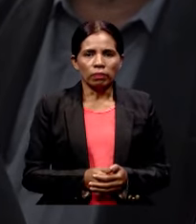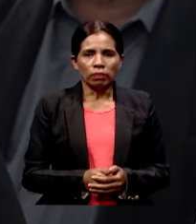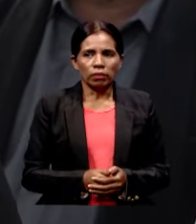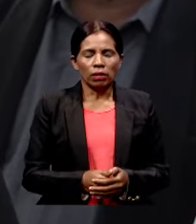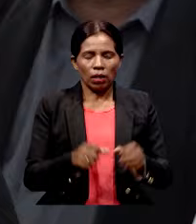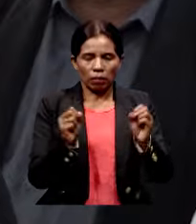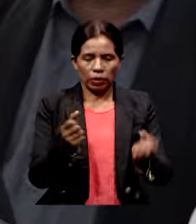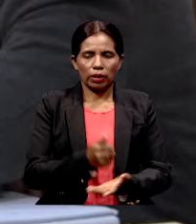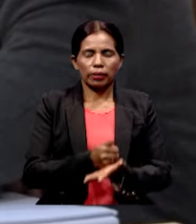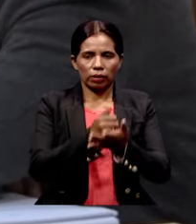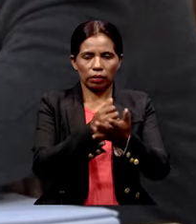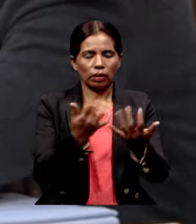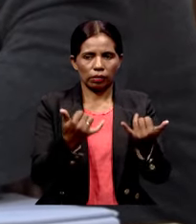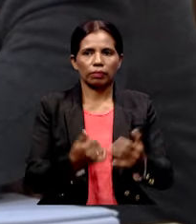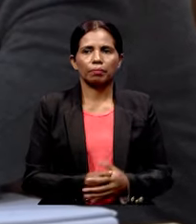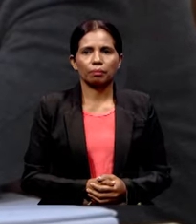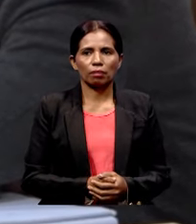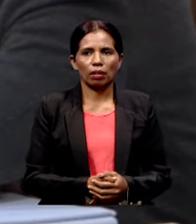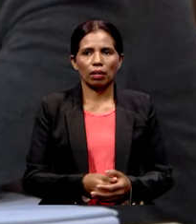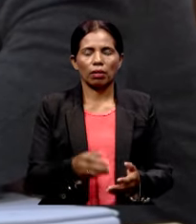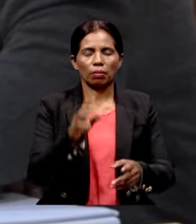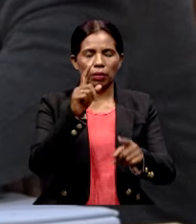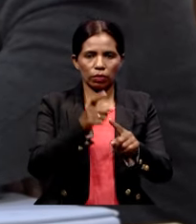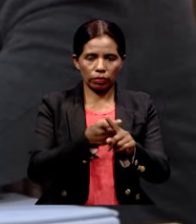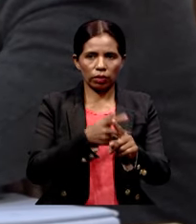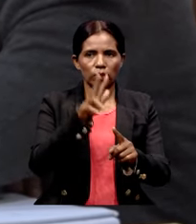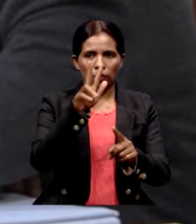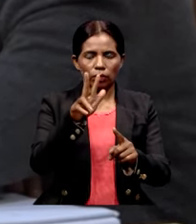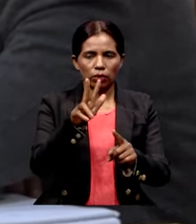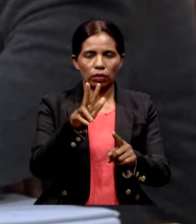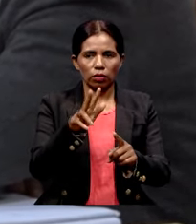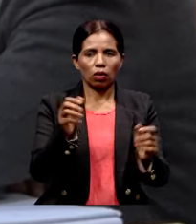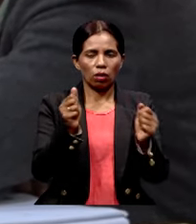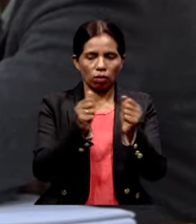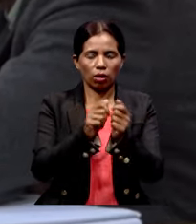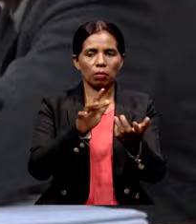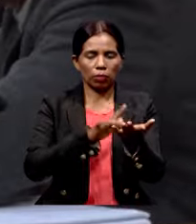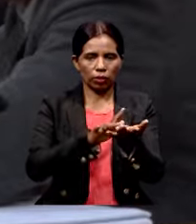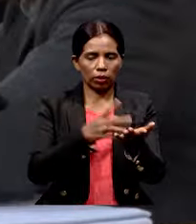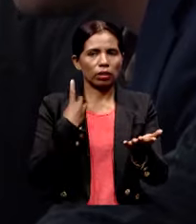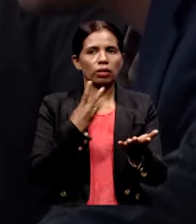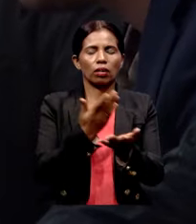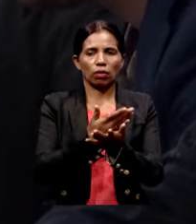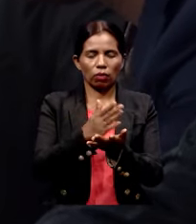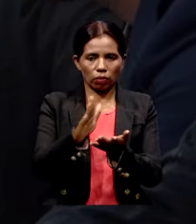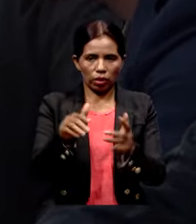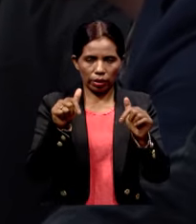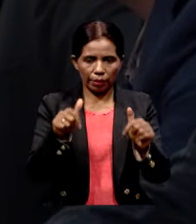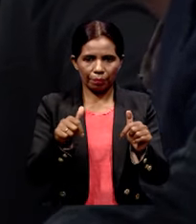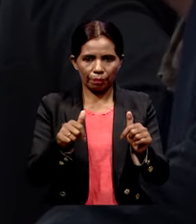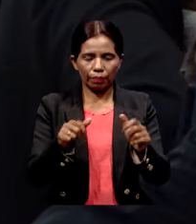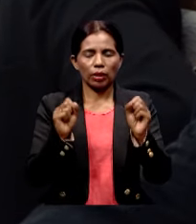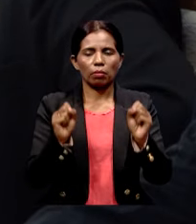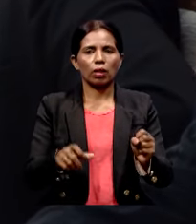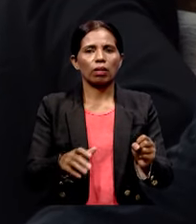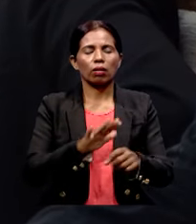bele responde situação agora bele cobre to fulantolu ho ai muruk ser ne bem agora ita hola hela ne nia bele